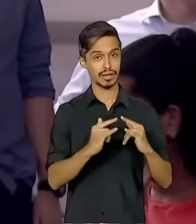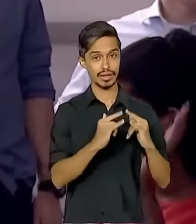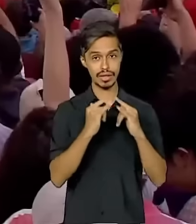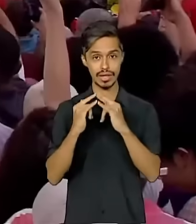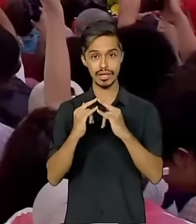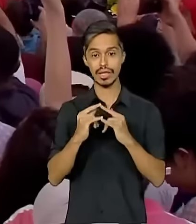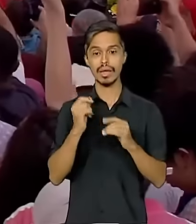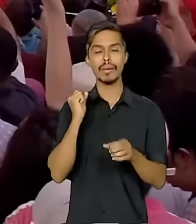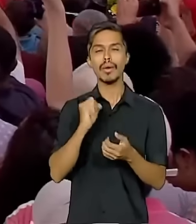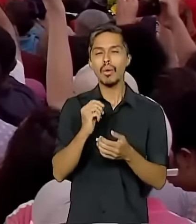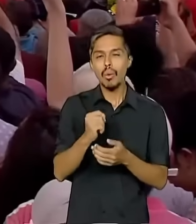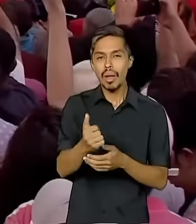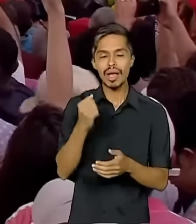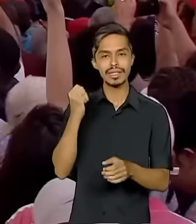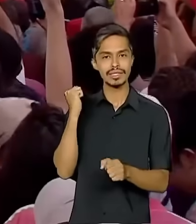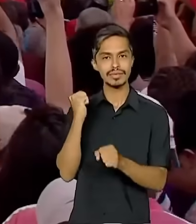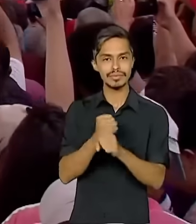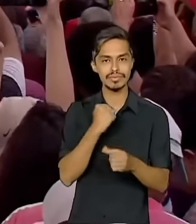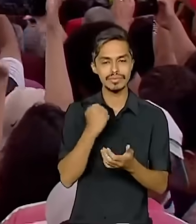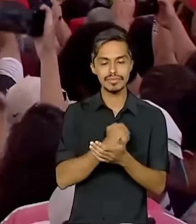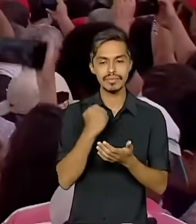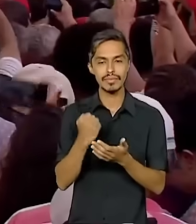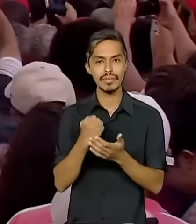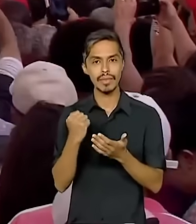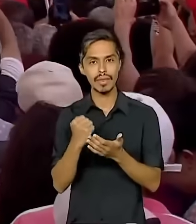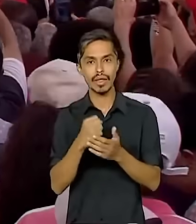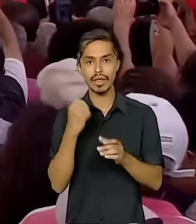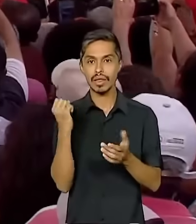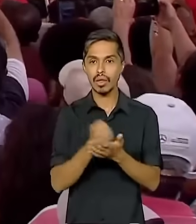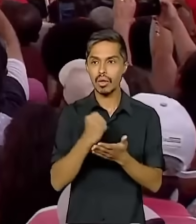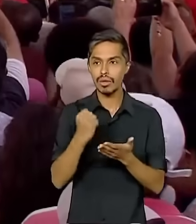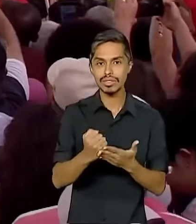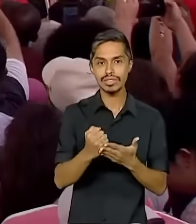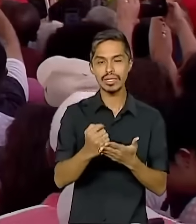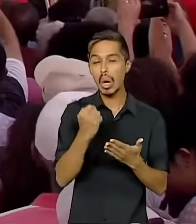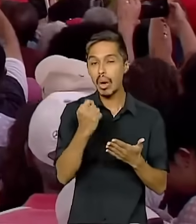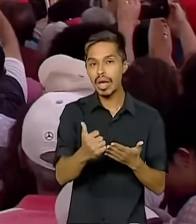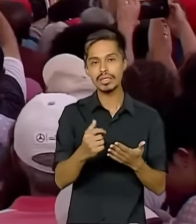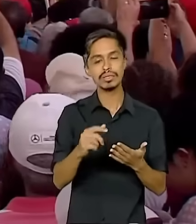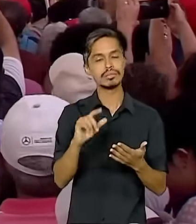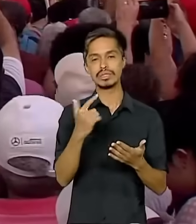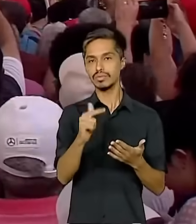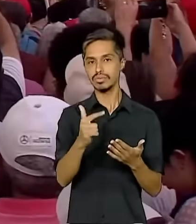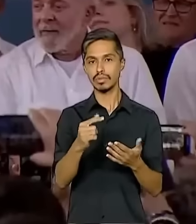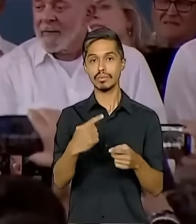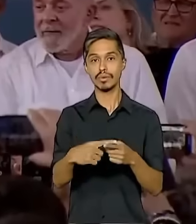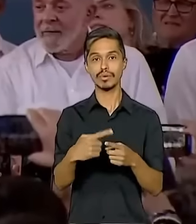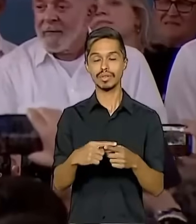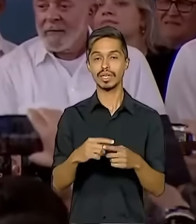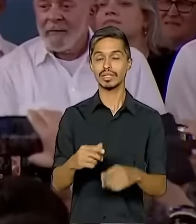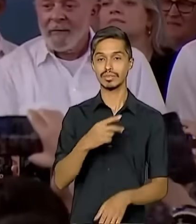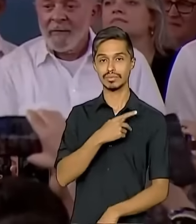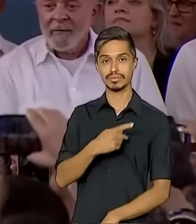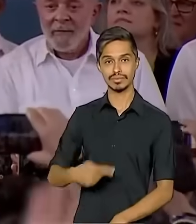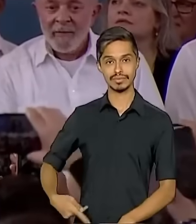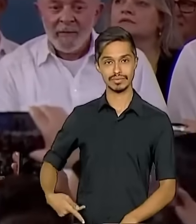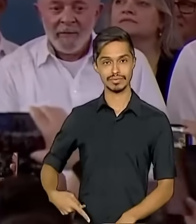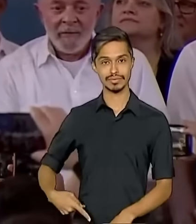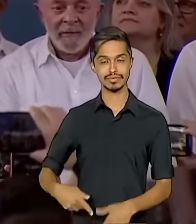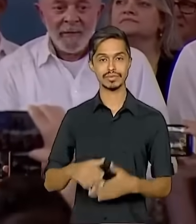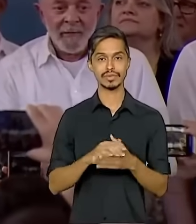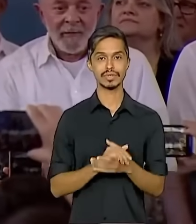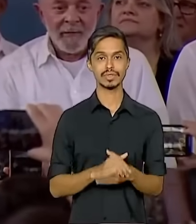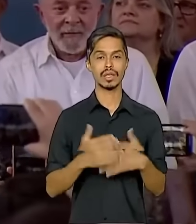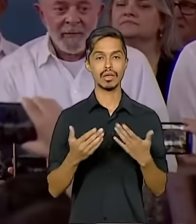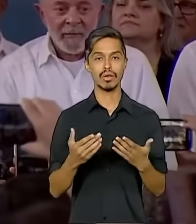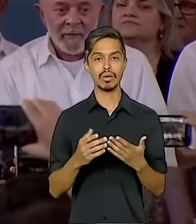contratado. E não foi contratado porque a gente tinha na presidência da República alguém que